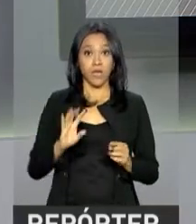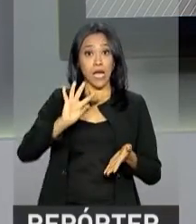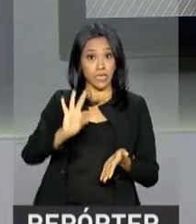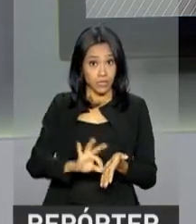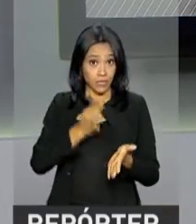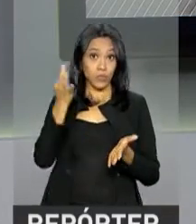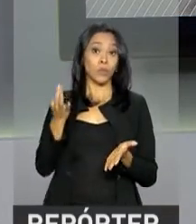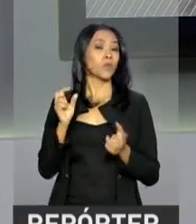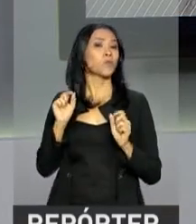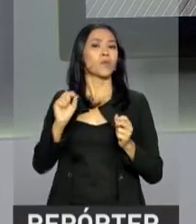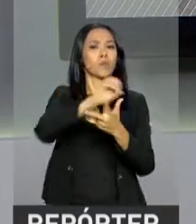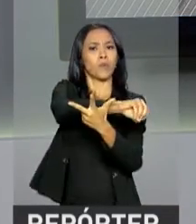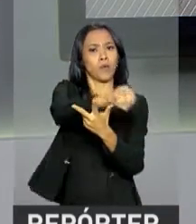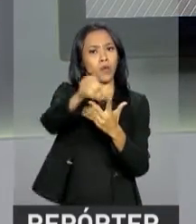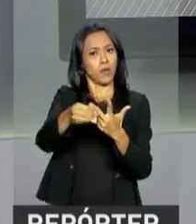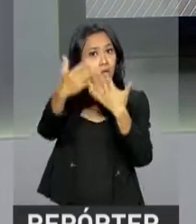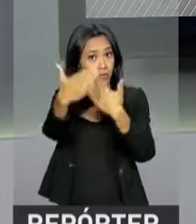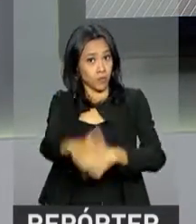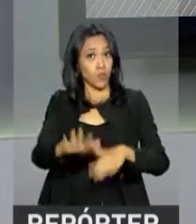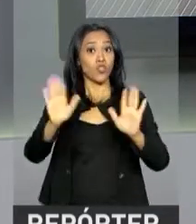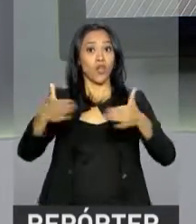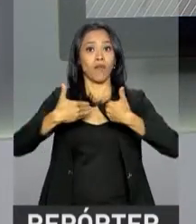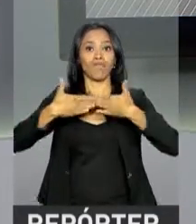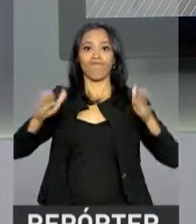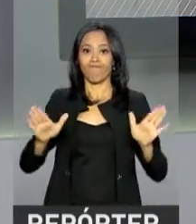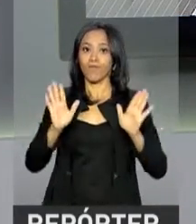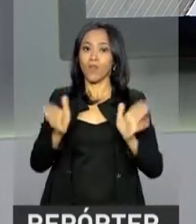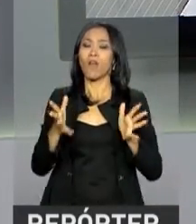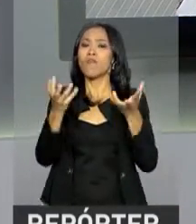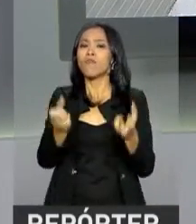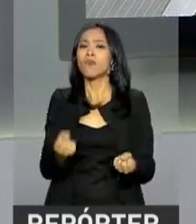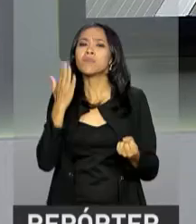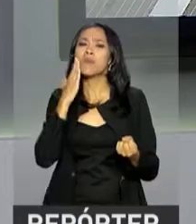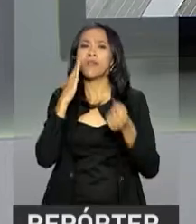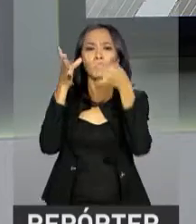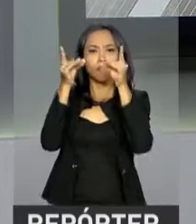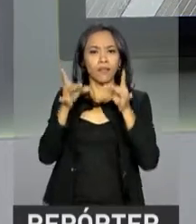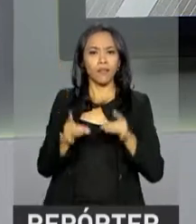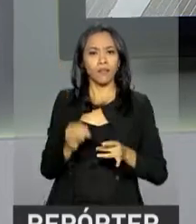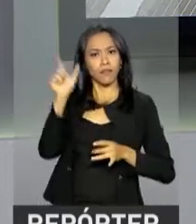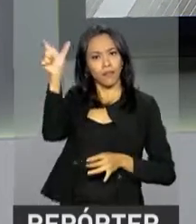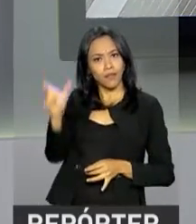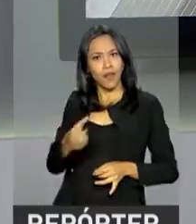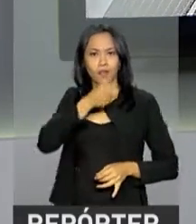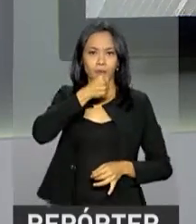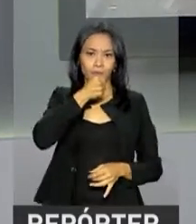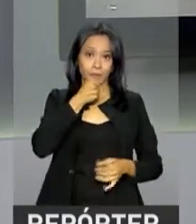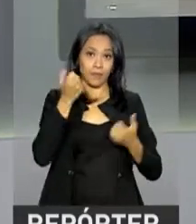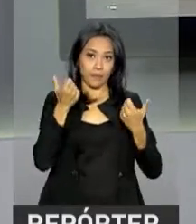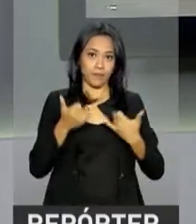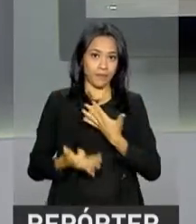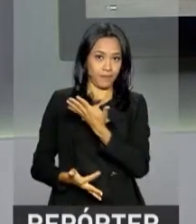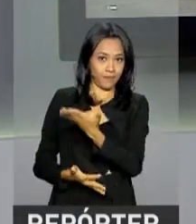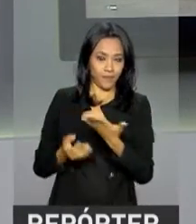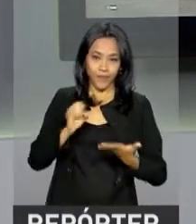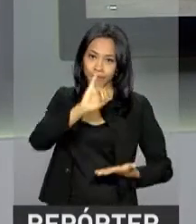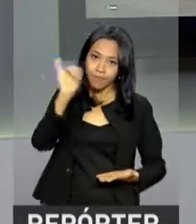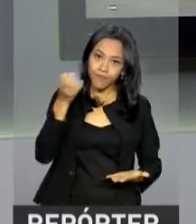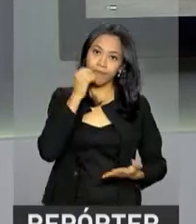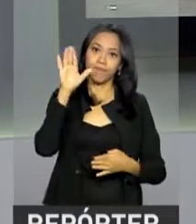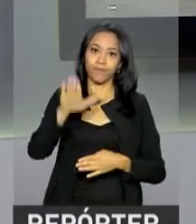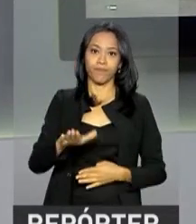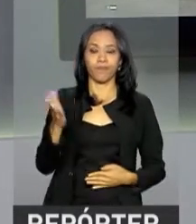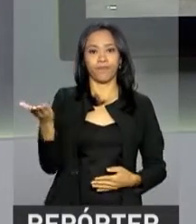inscrições para o enem deste ano já estão abertas vamos então saber os detalhes com o repórter ney pereira l'année boa